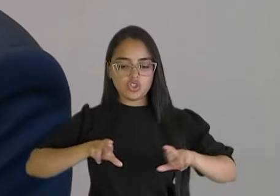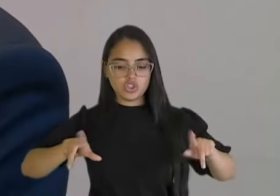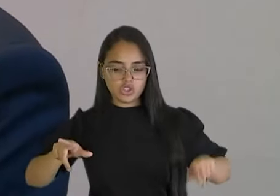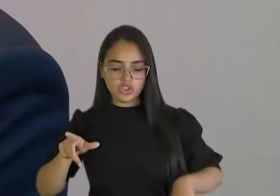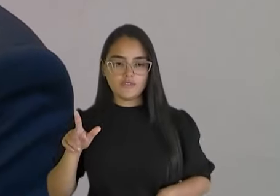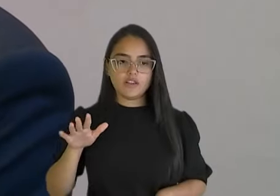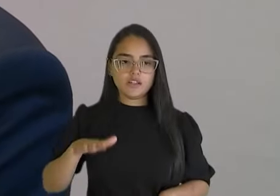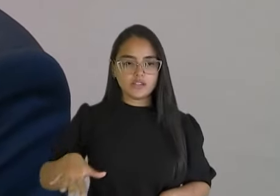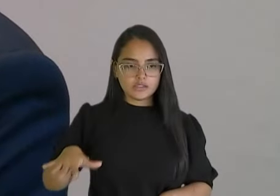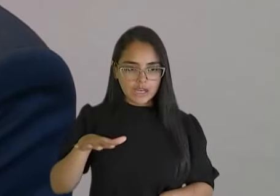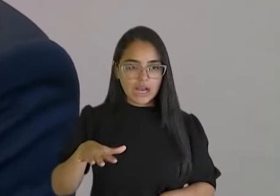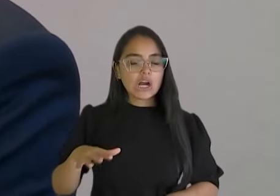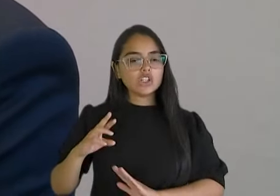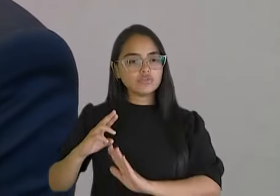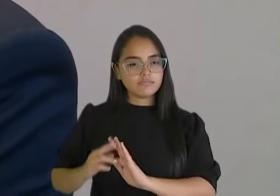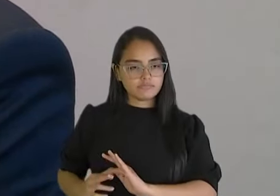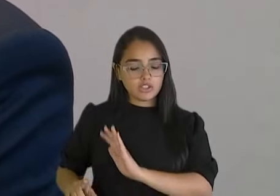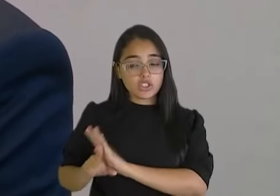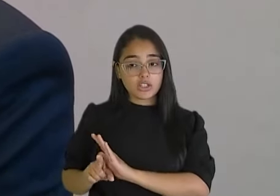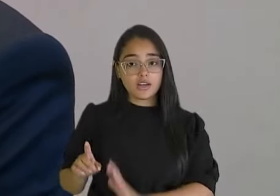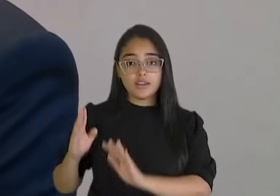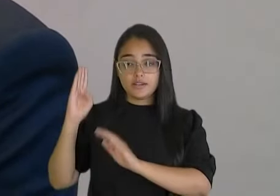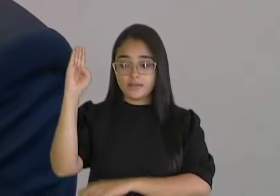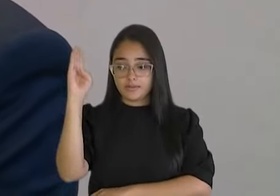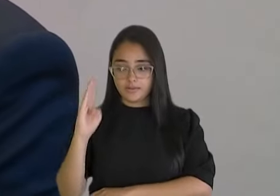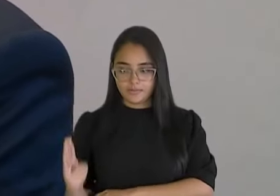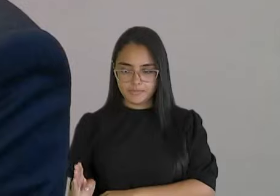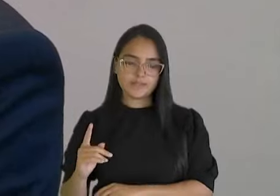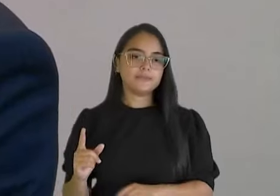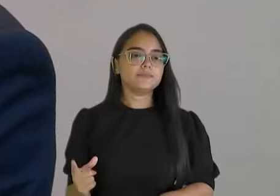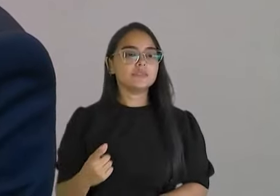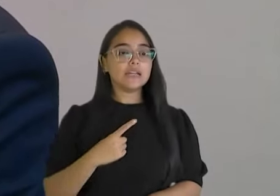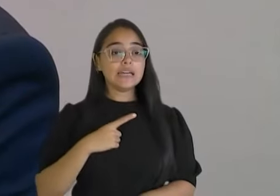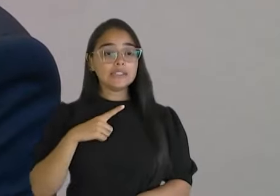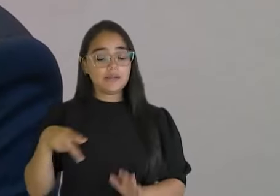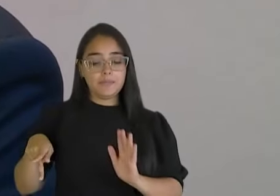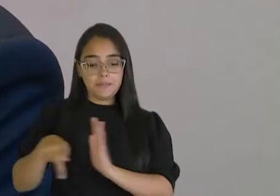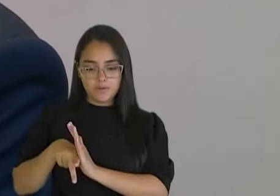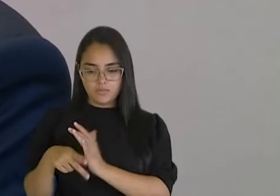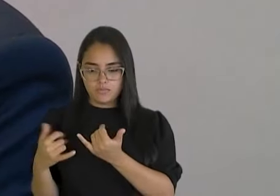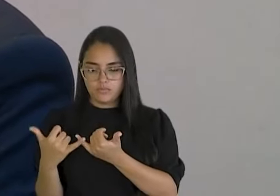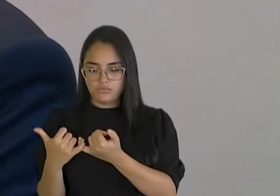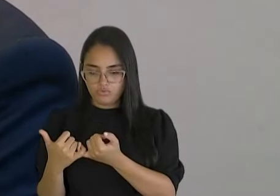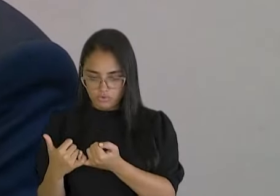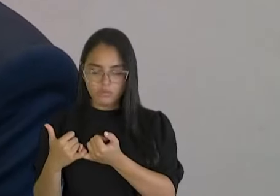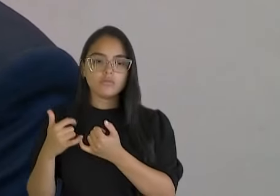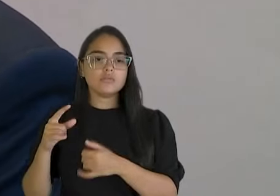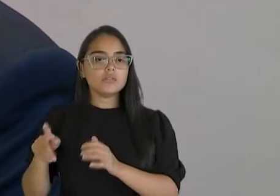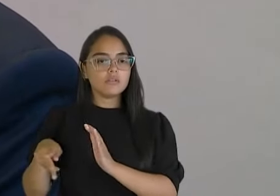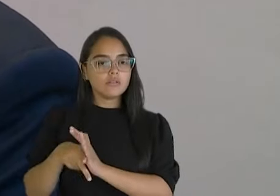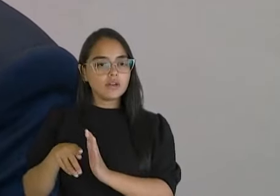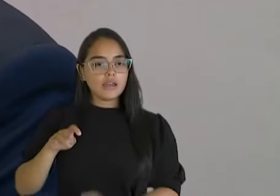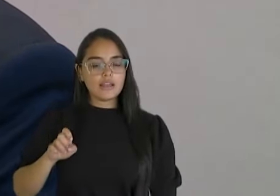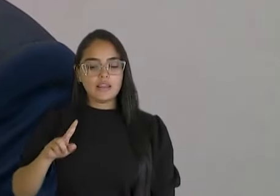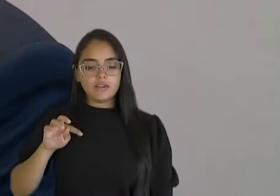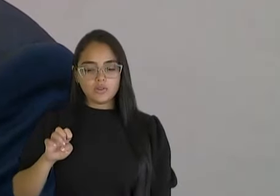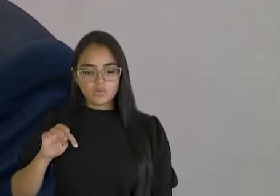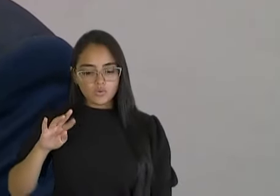tratamento regulatório que se tem no Brasil. Então, nós temos os jogos eletrônicos, né, que eles são